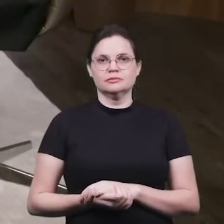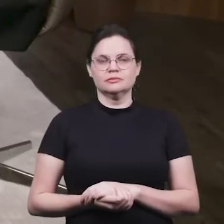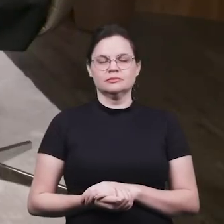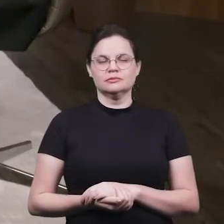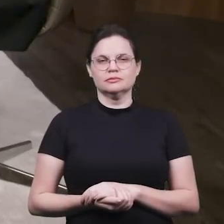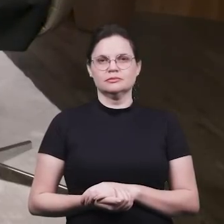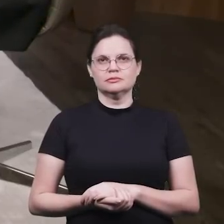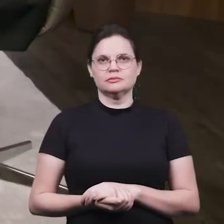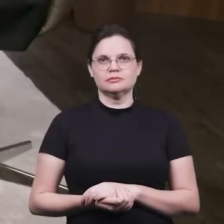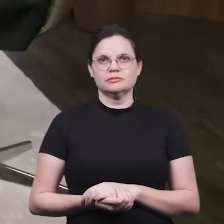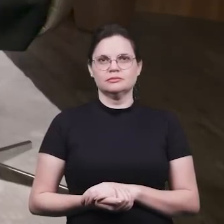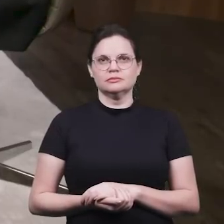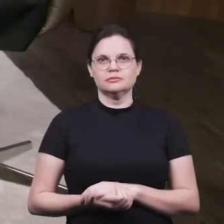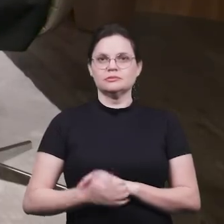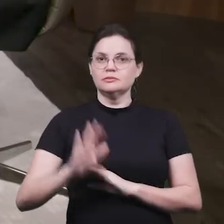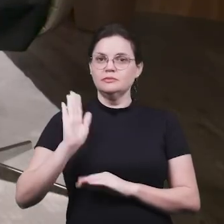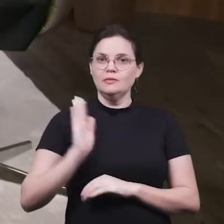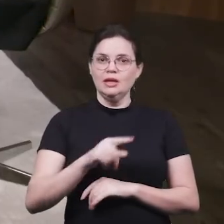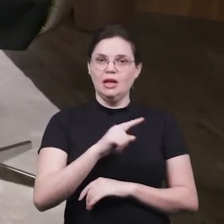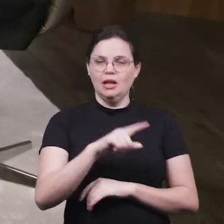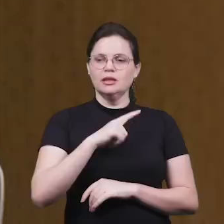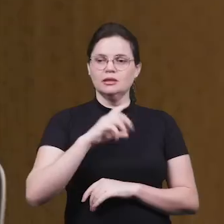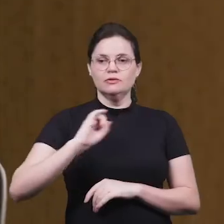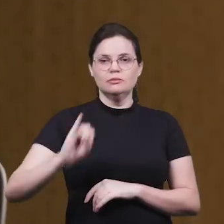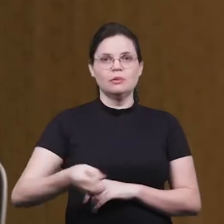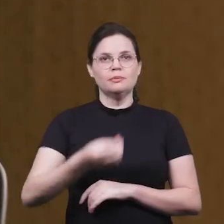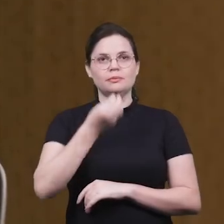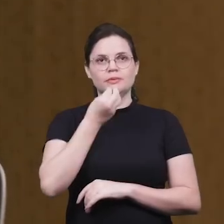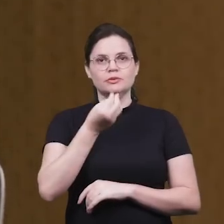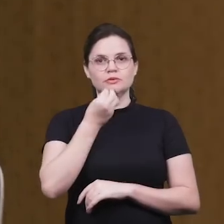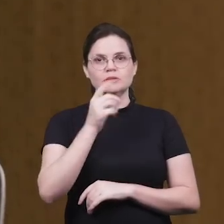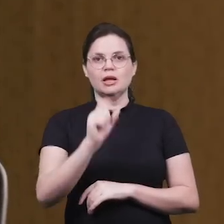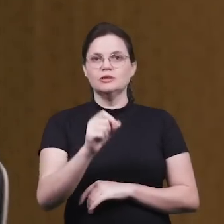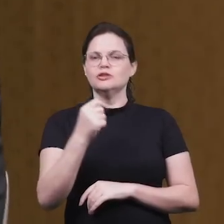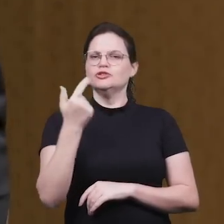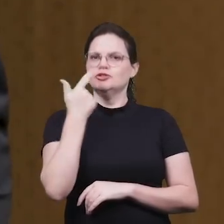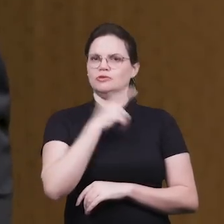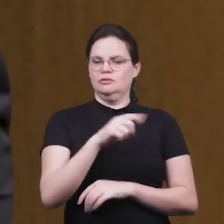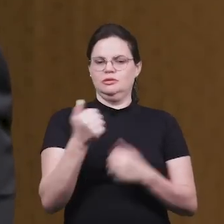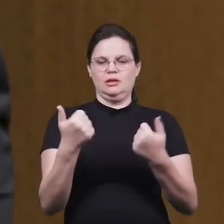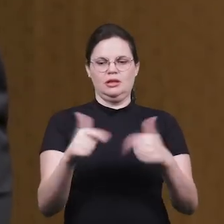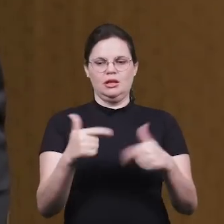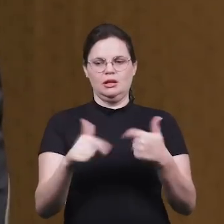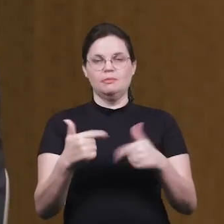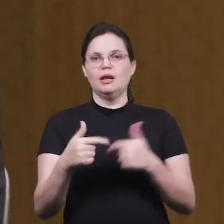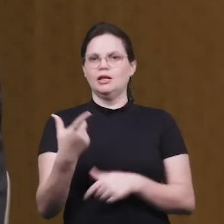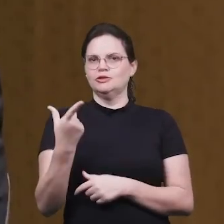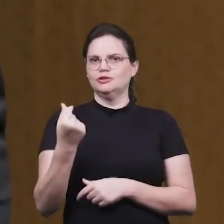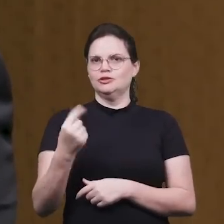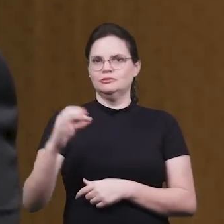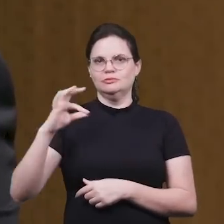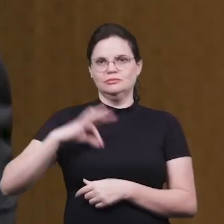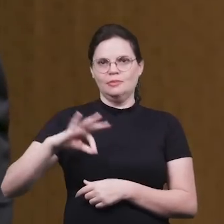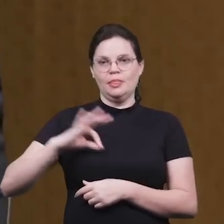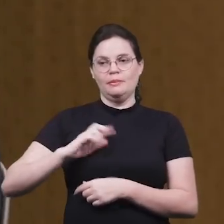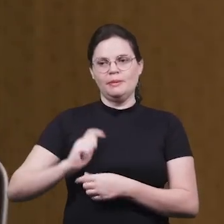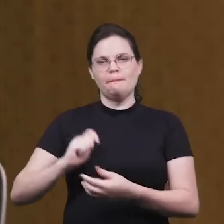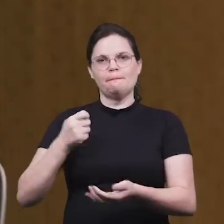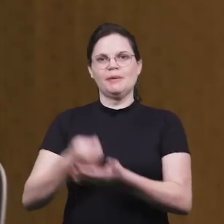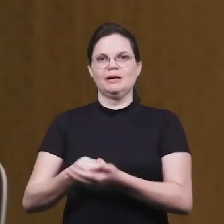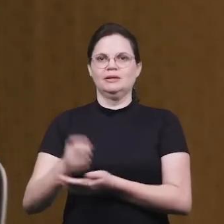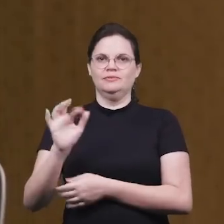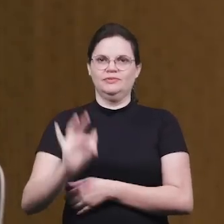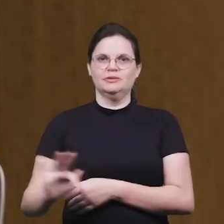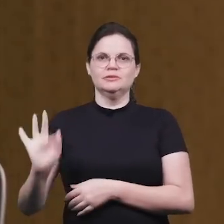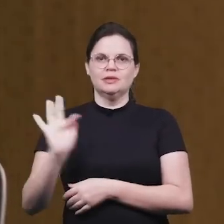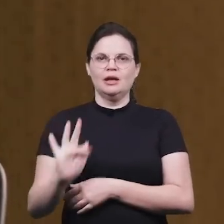uma oportunidade de ela trabalhar, ganhar o dinheirinho para poder pagar o ensino superior, né, porque